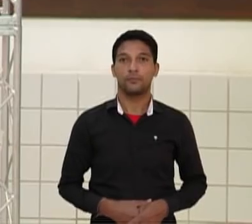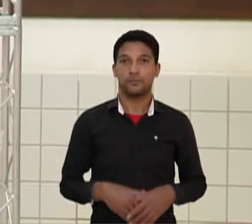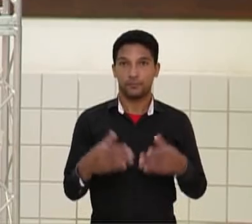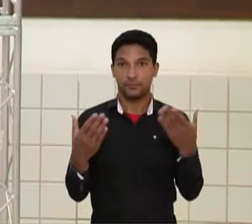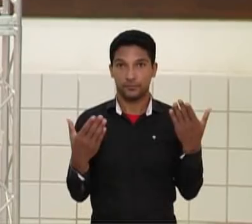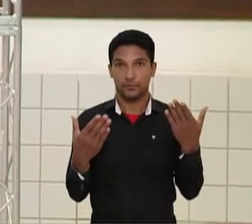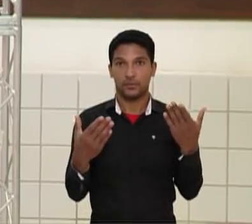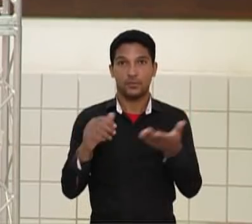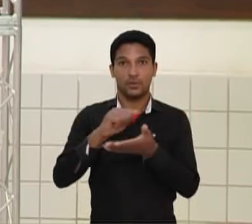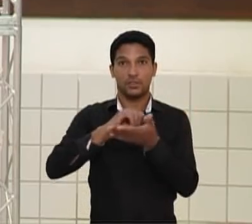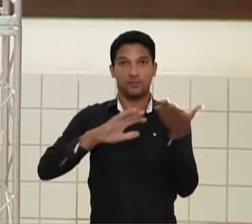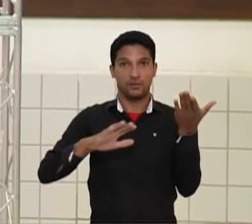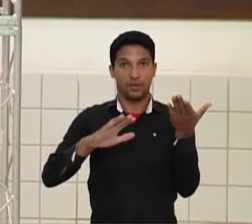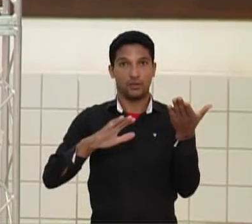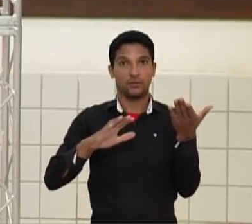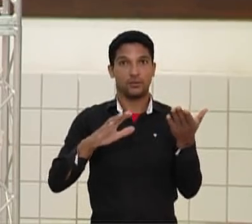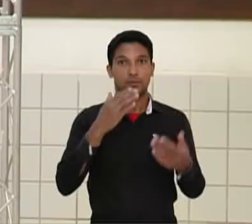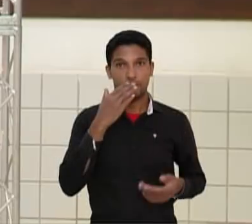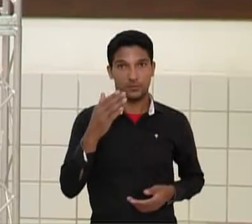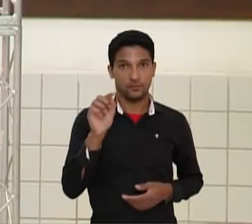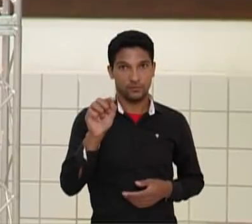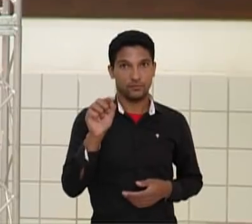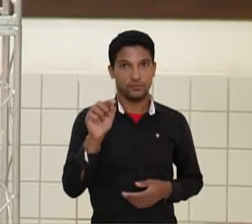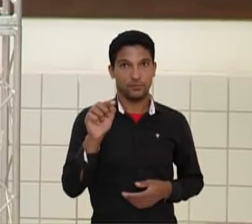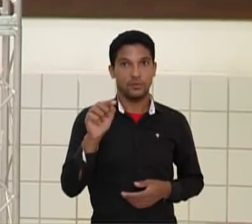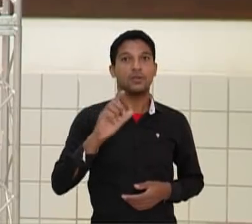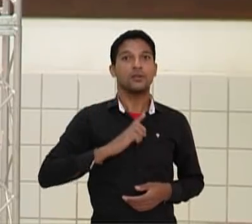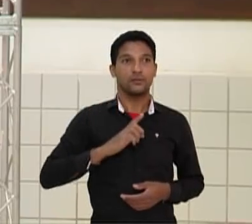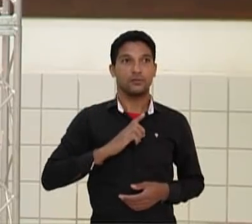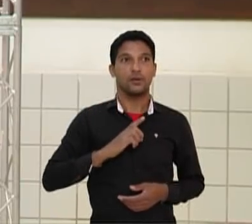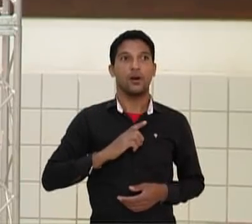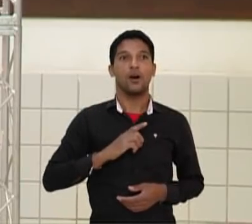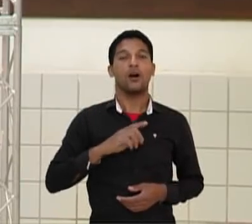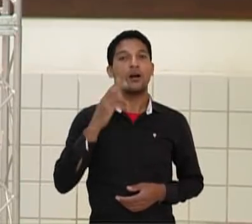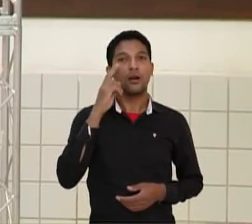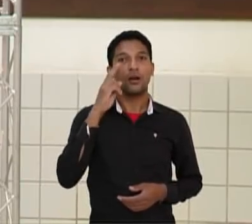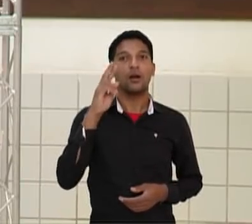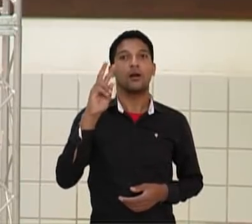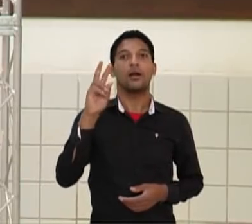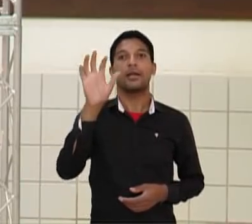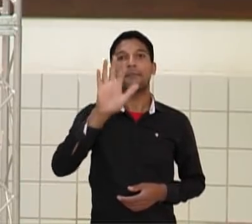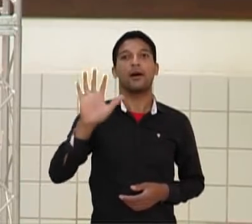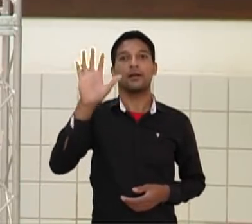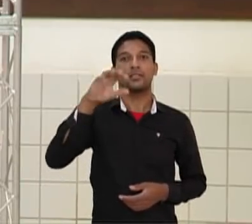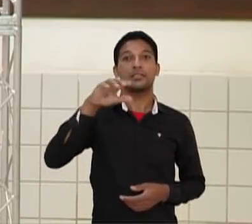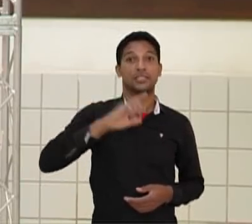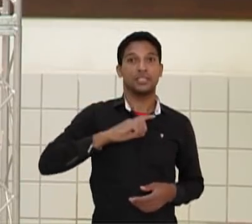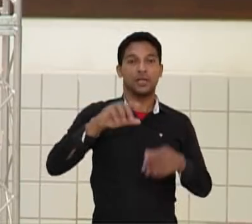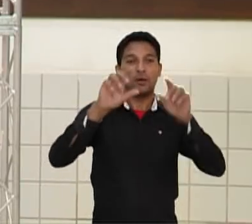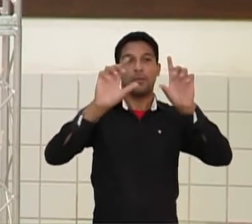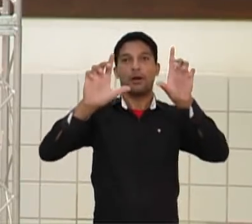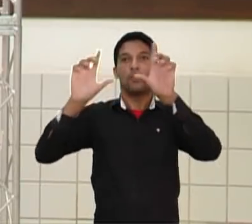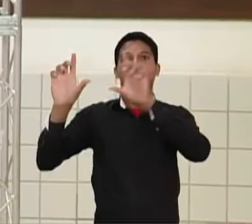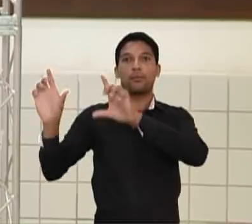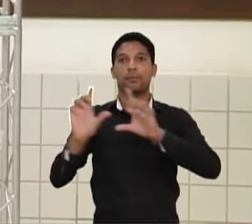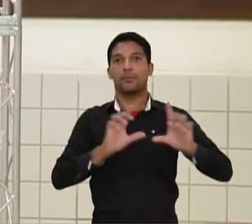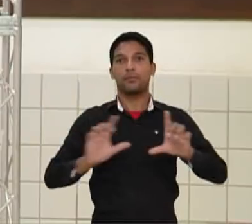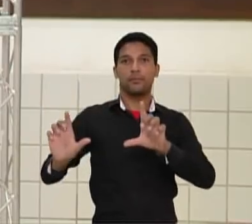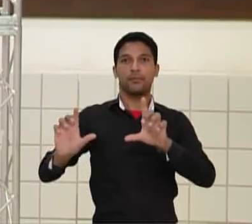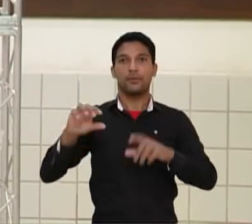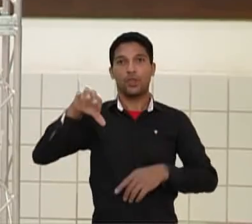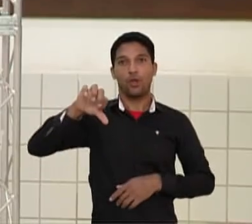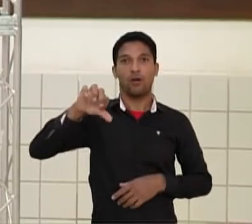Então, no exercício que eu pedi para você por último, você tinha lá 9 figurinhas e você tinha que dizer o nome de cada um dos quadriláteros. Será que você fez